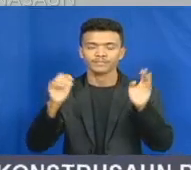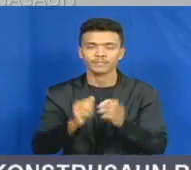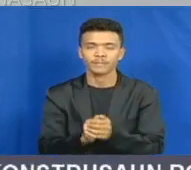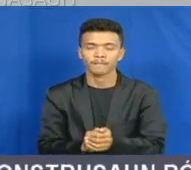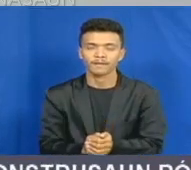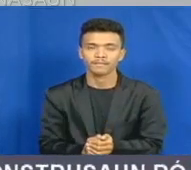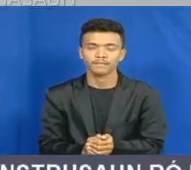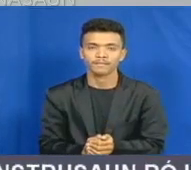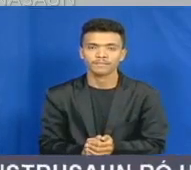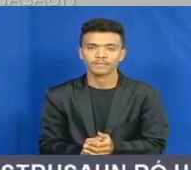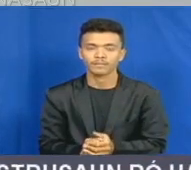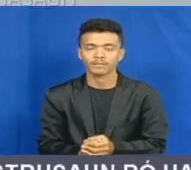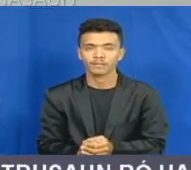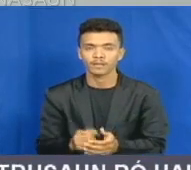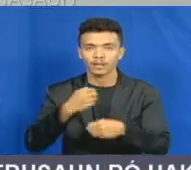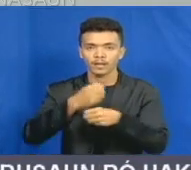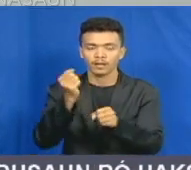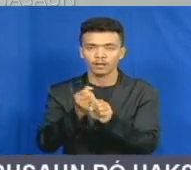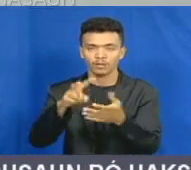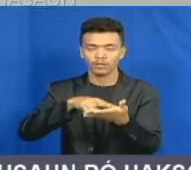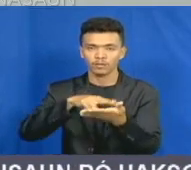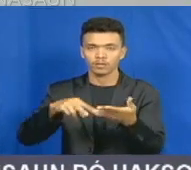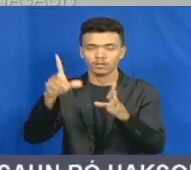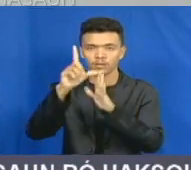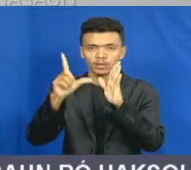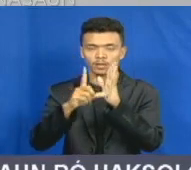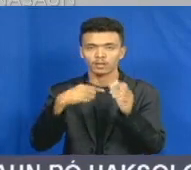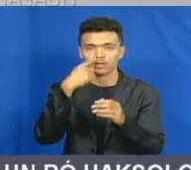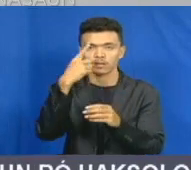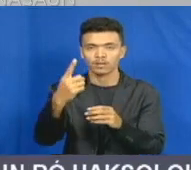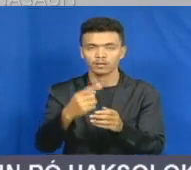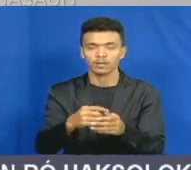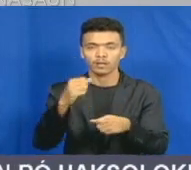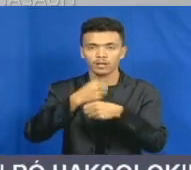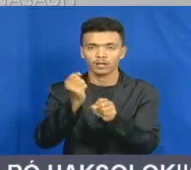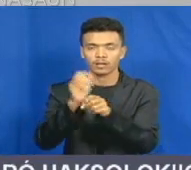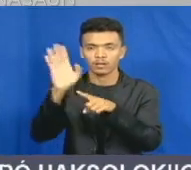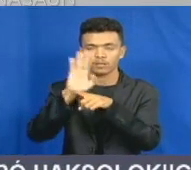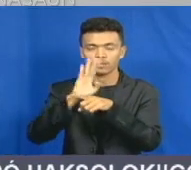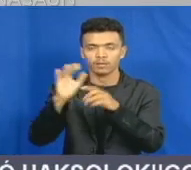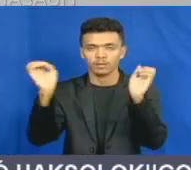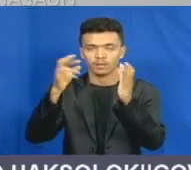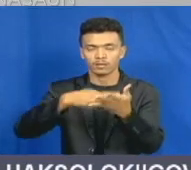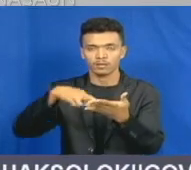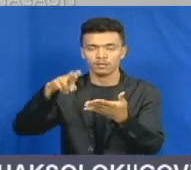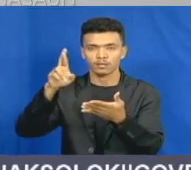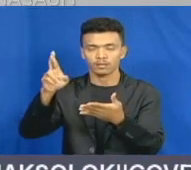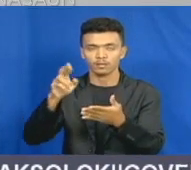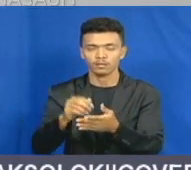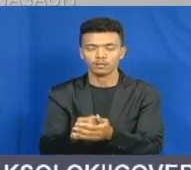lei licenciamento nerasi se halo violação lei na terceira se sira halo negócio da né sem retan legalidade sem gradista sem